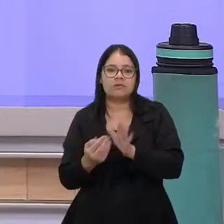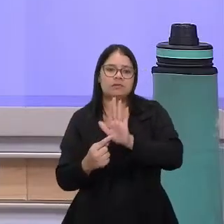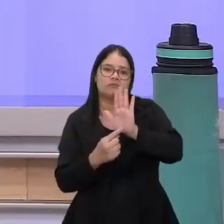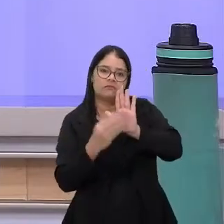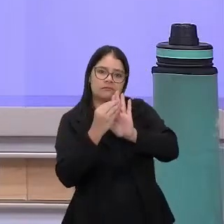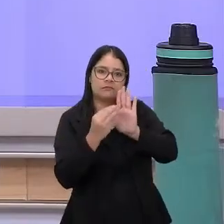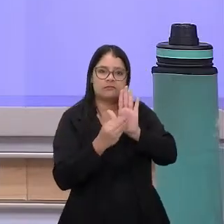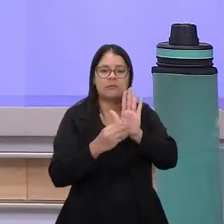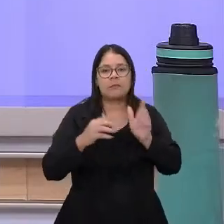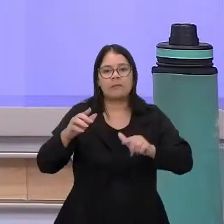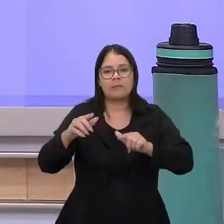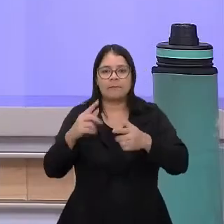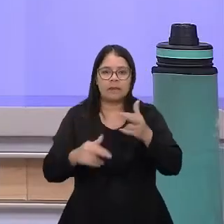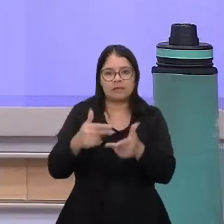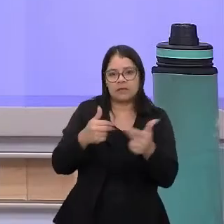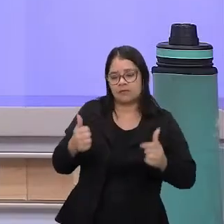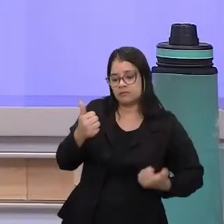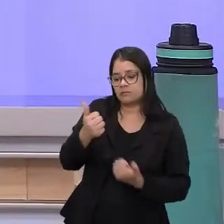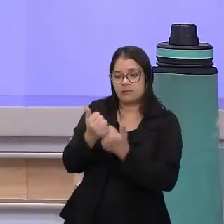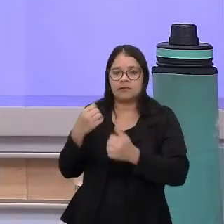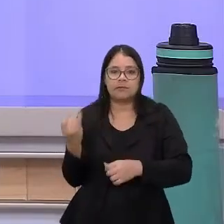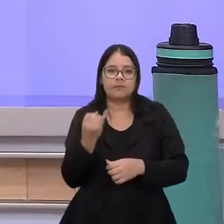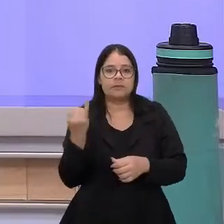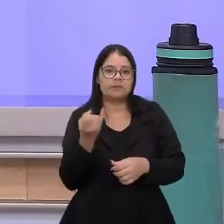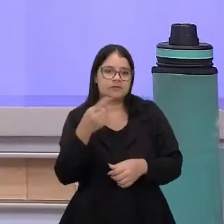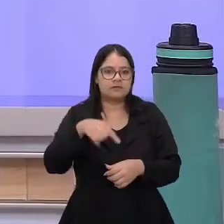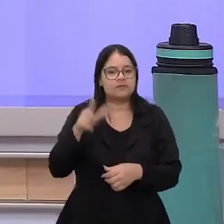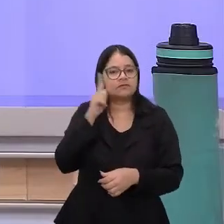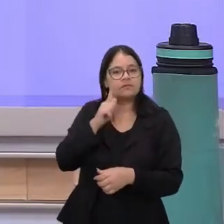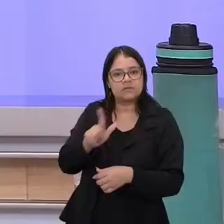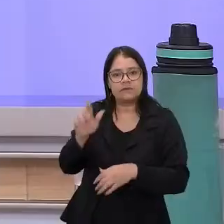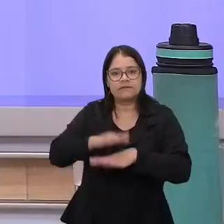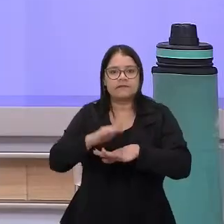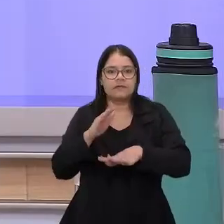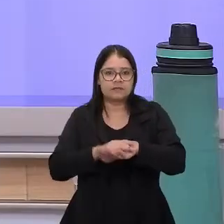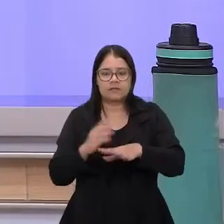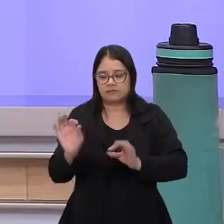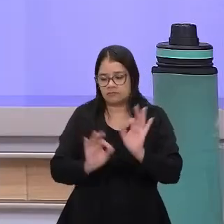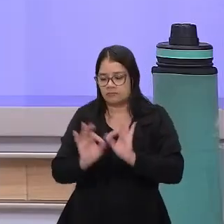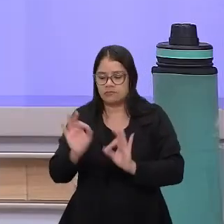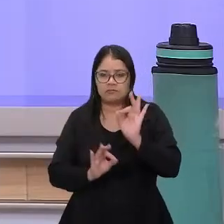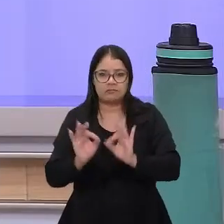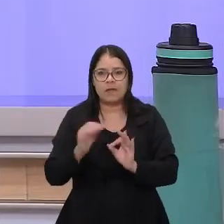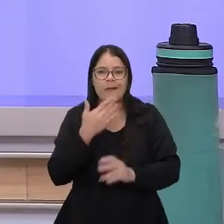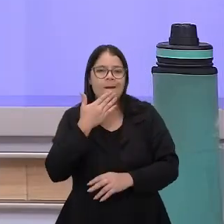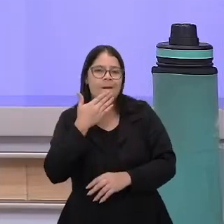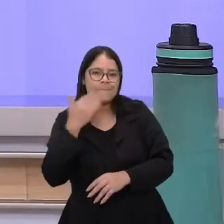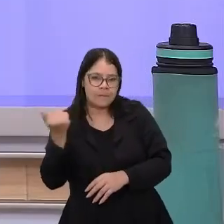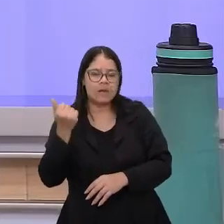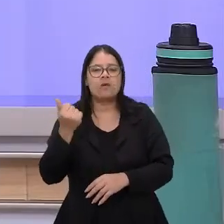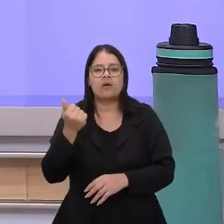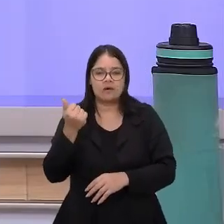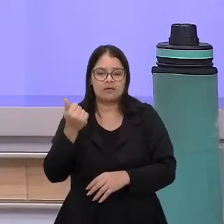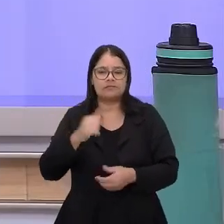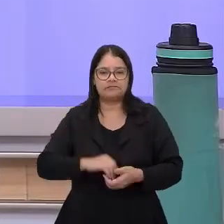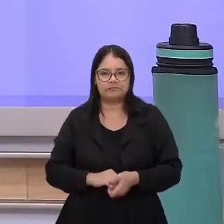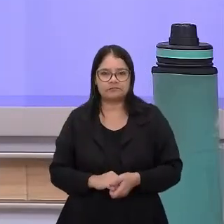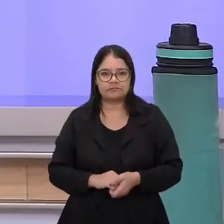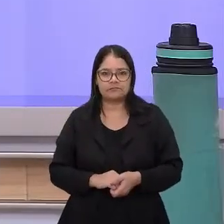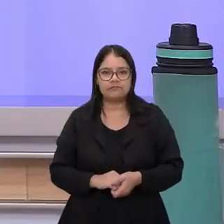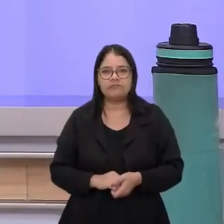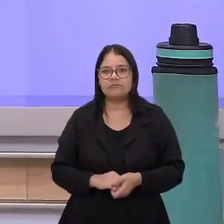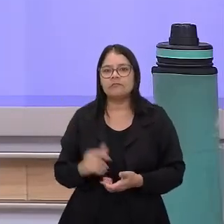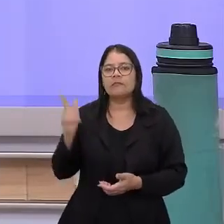um material de apoio muito importante para que você consiga fazer esse planejamento da melhor maneira possível. Então, a